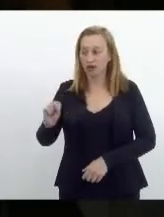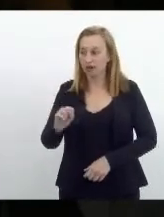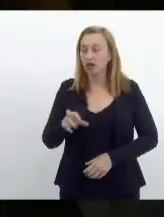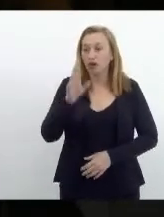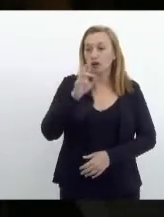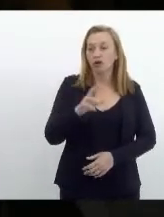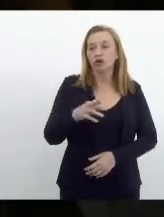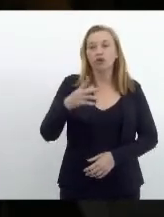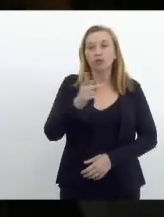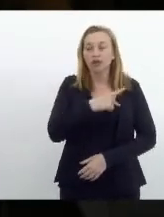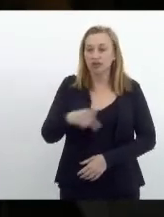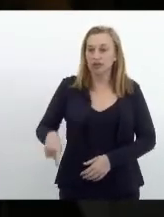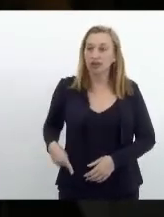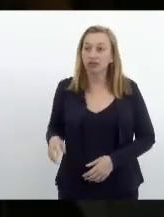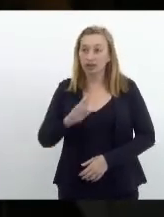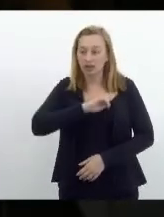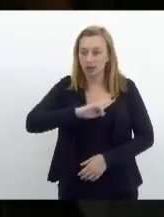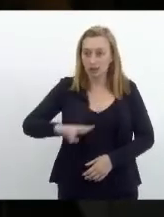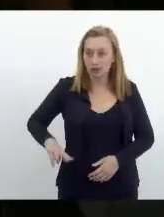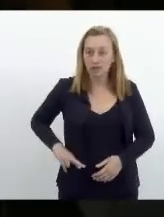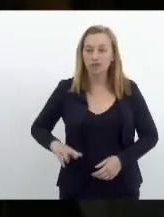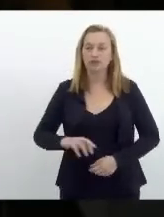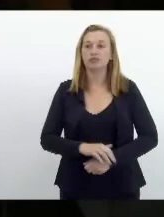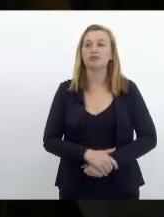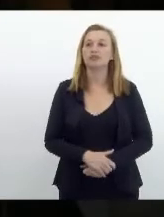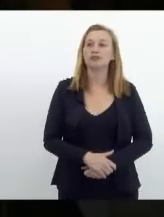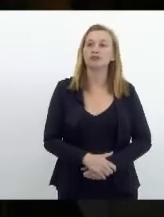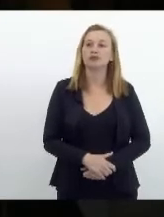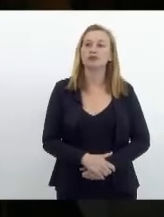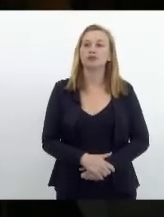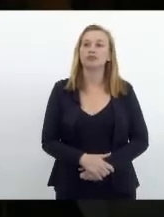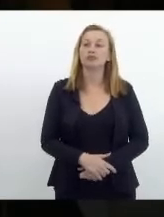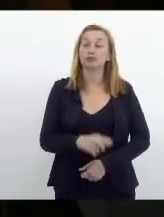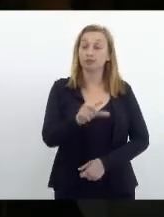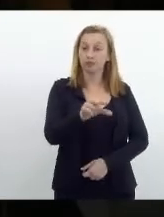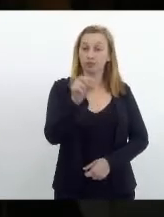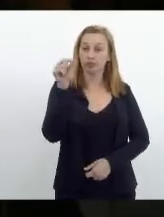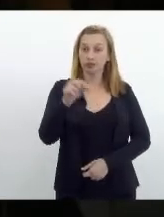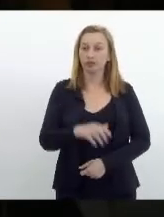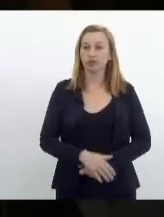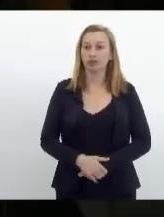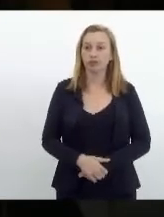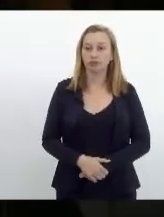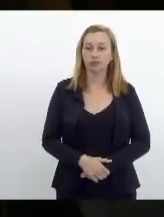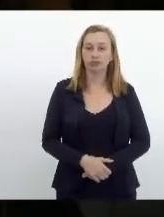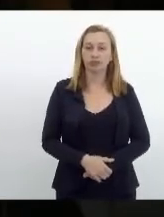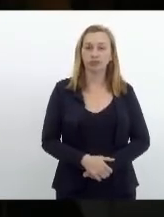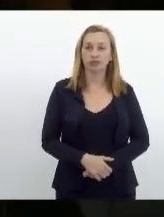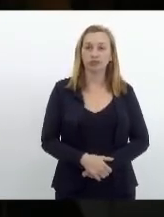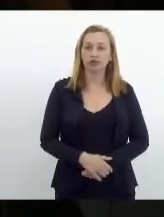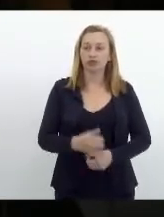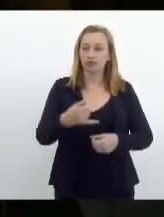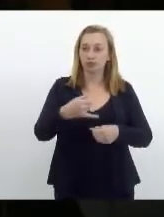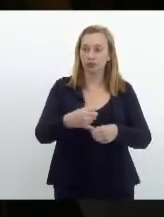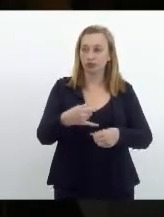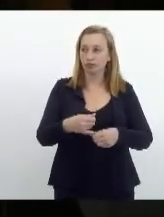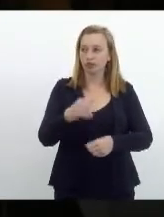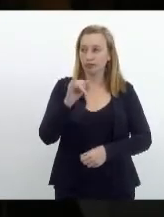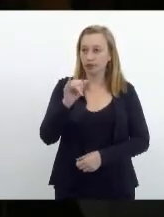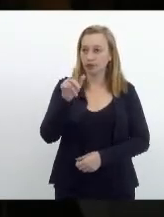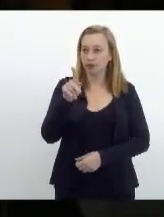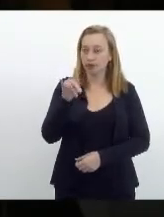presidente da República, que botou, nomeou o posto Ipiranga no Ministério da